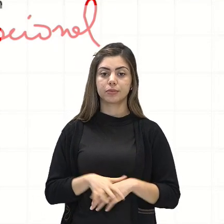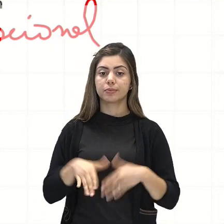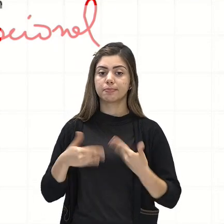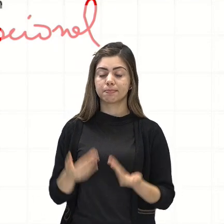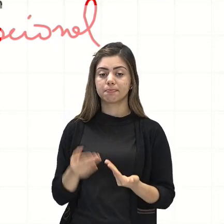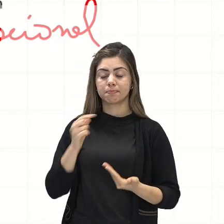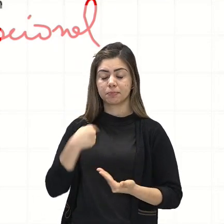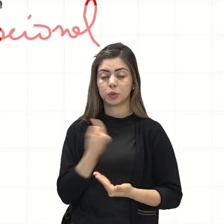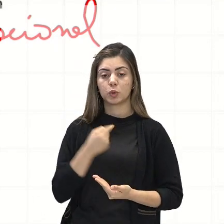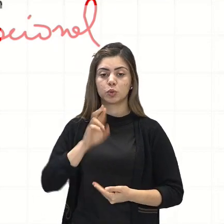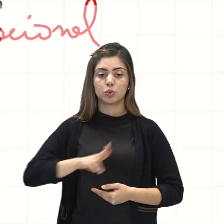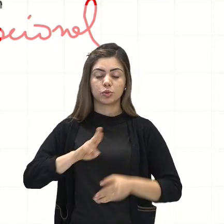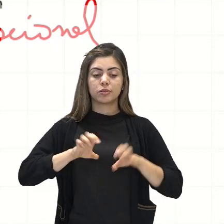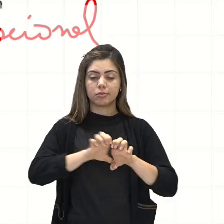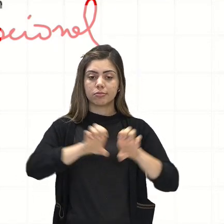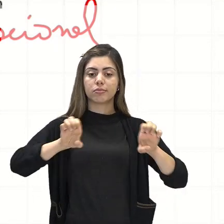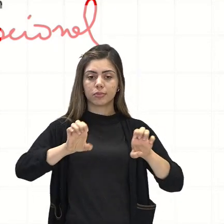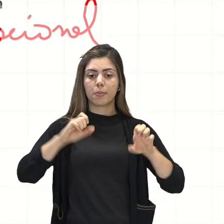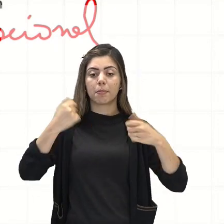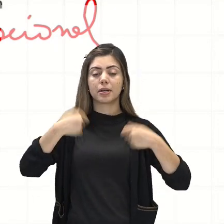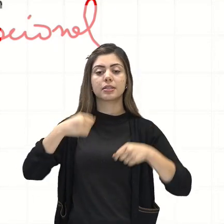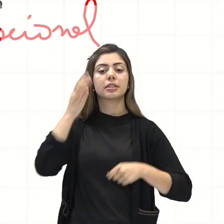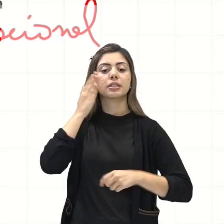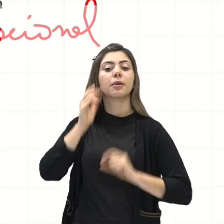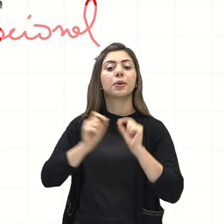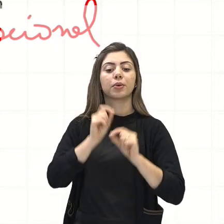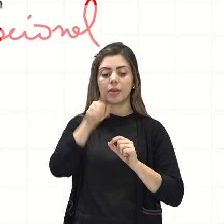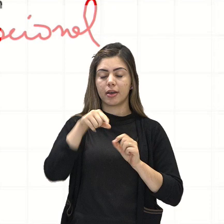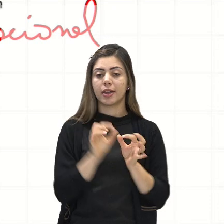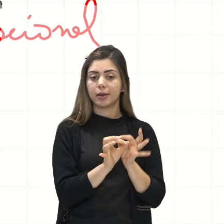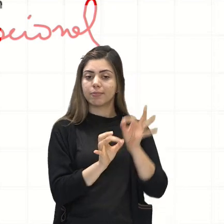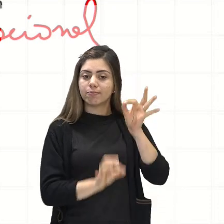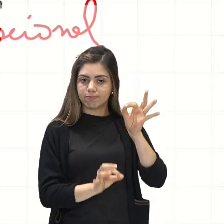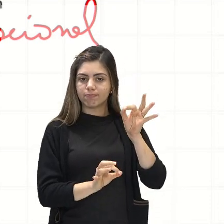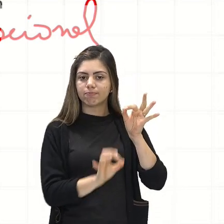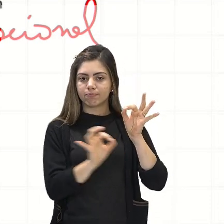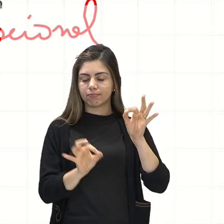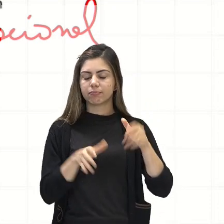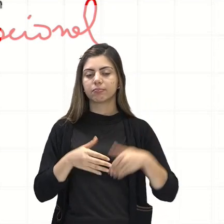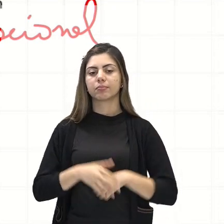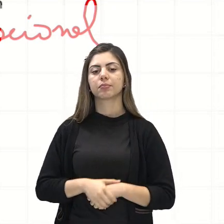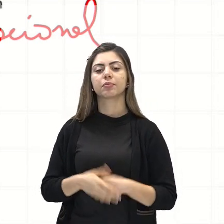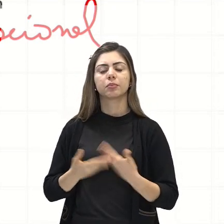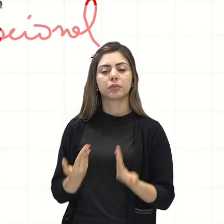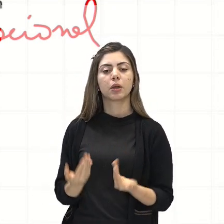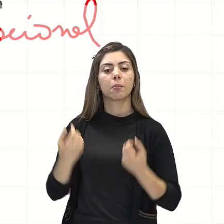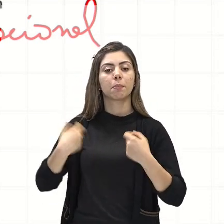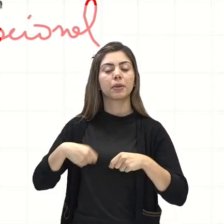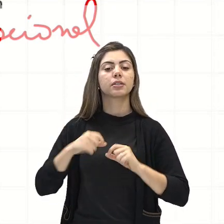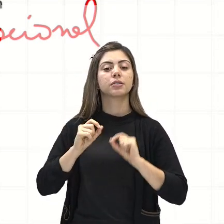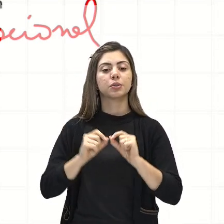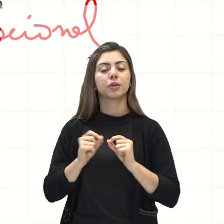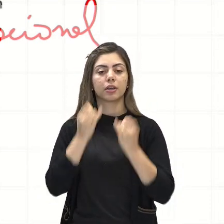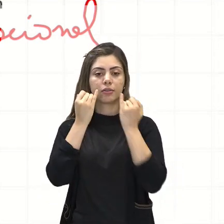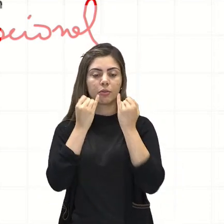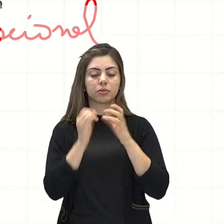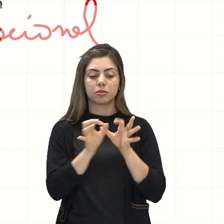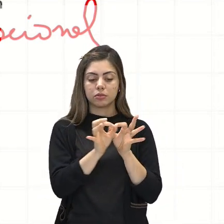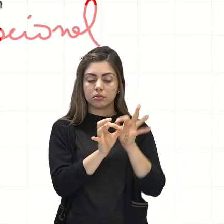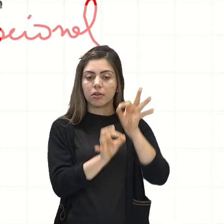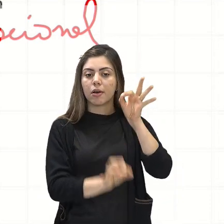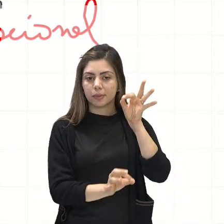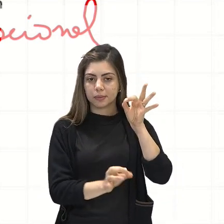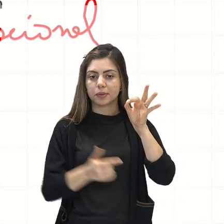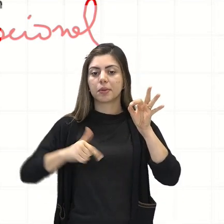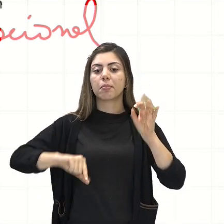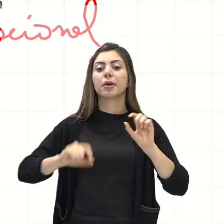aplicar a fórmula, precisamos do valor da altura. Então, são esses os elementos. Eu preciso da altura e eu preciso